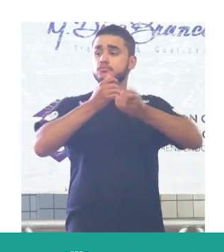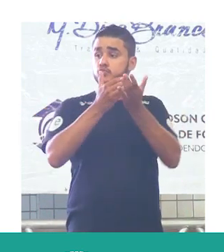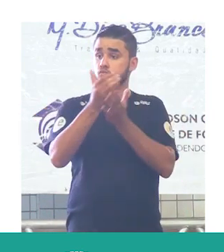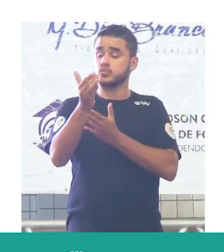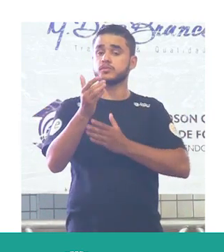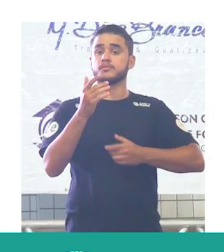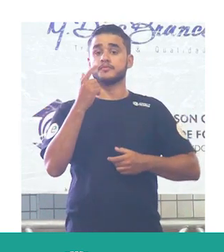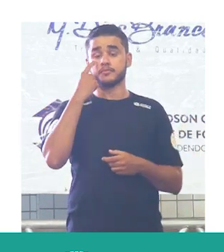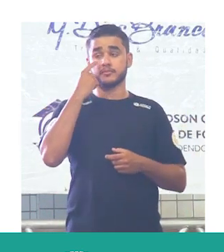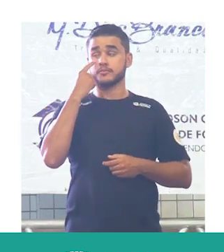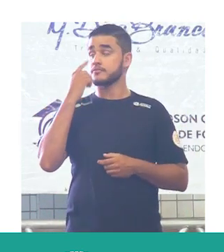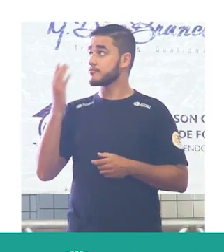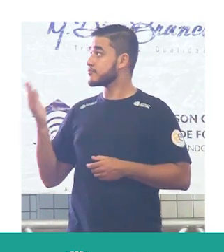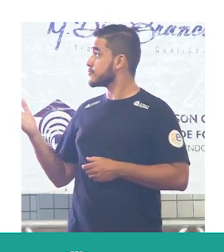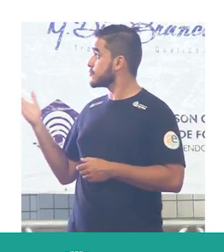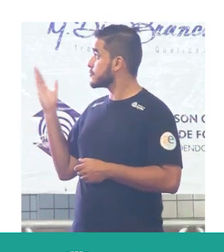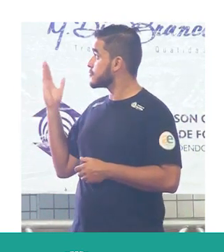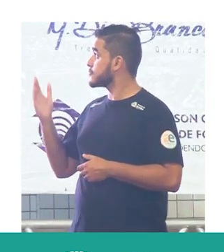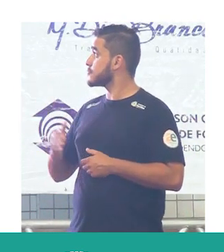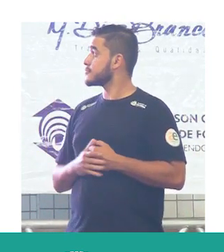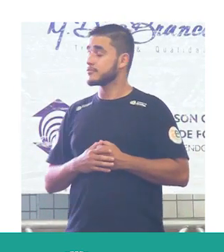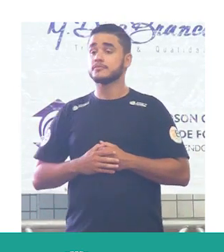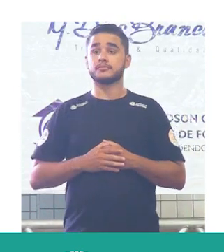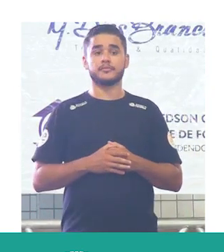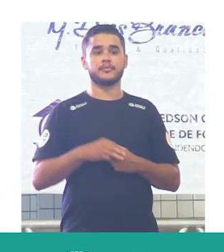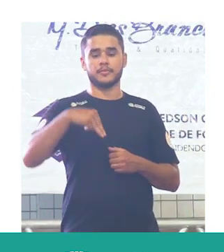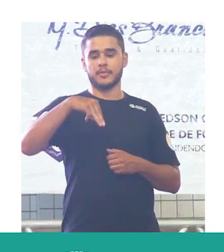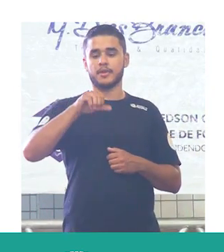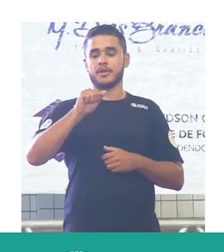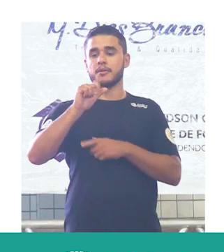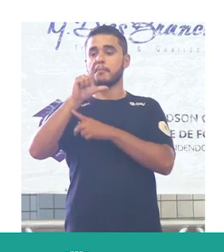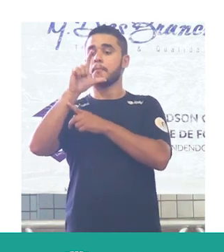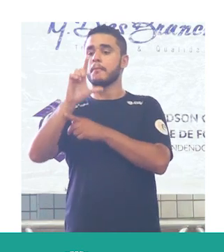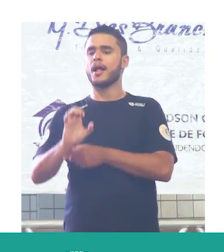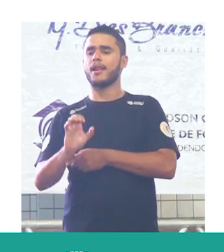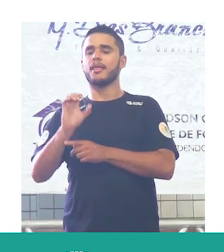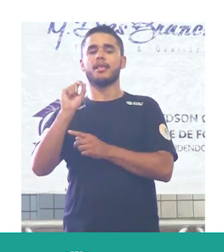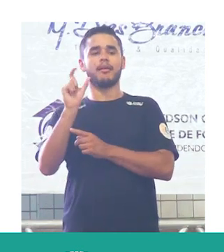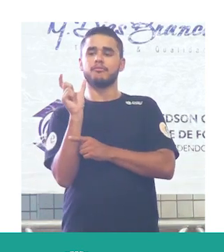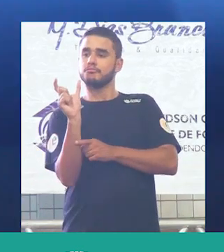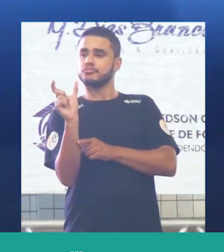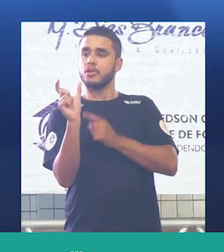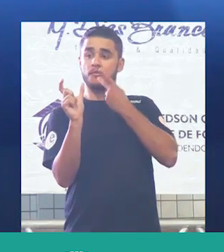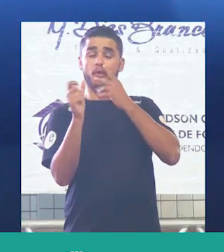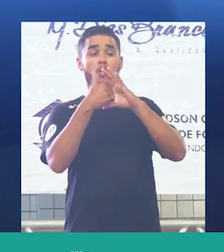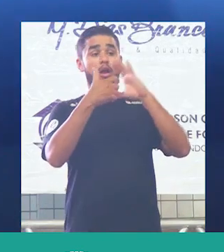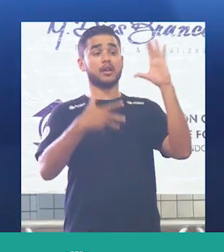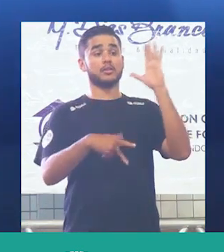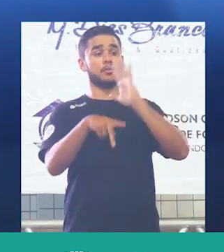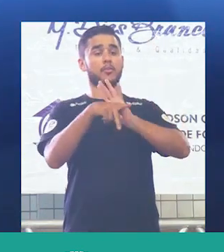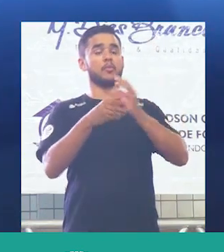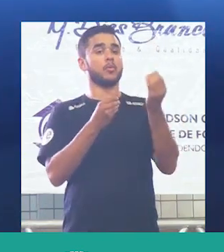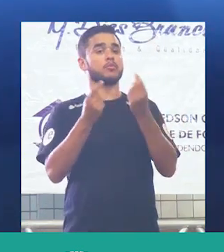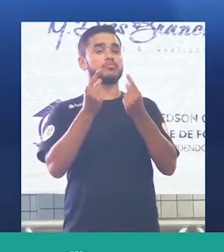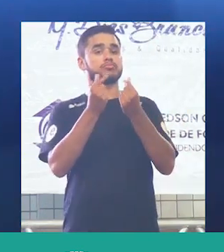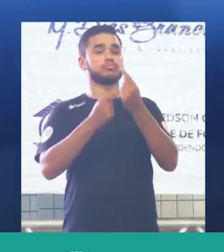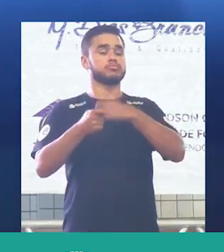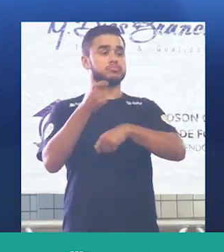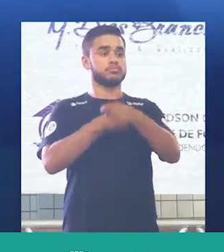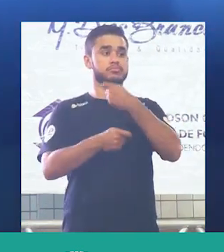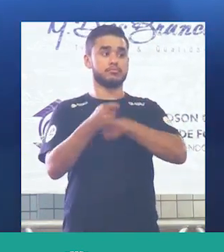começou male, não terminará bene. Não é verdade? Foi muito bem. Por isso que nossa economia hoje